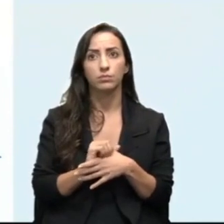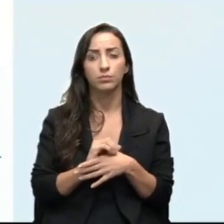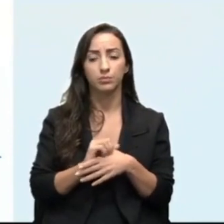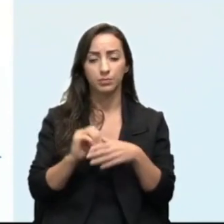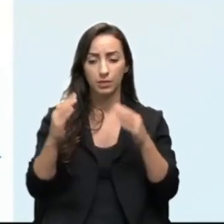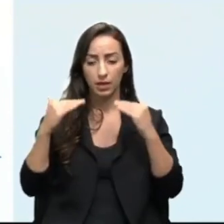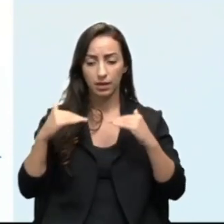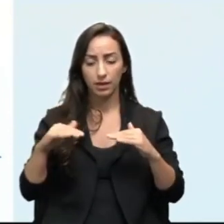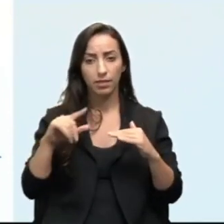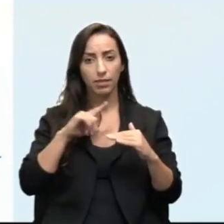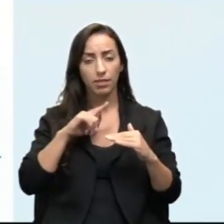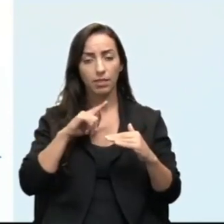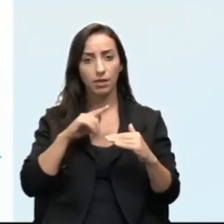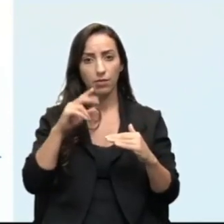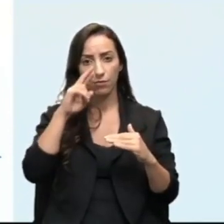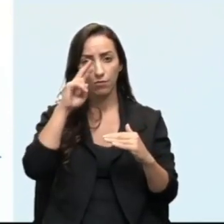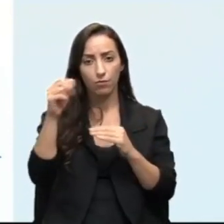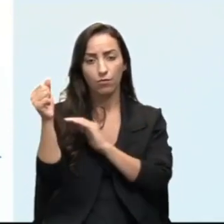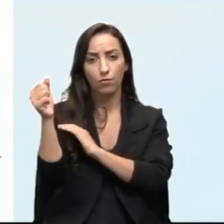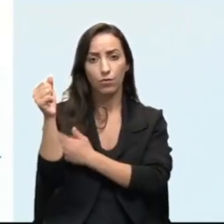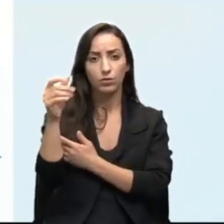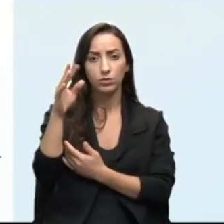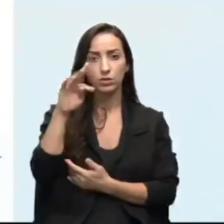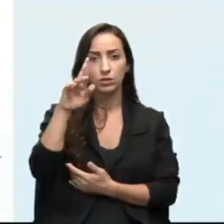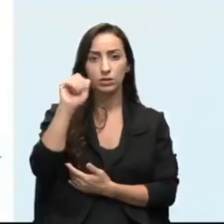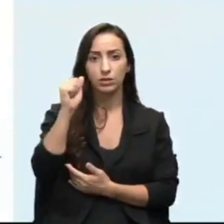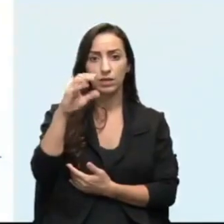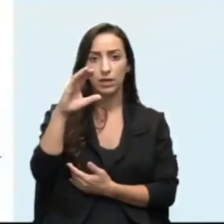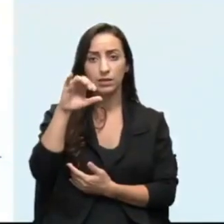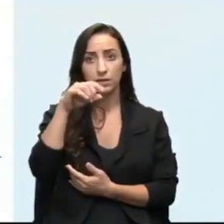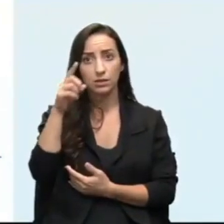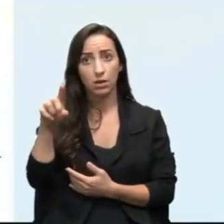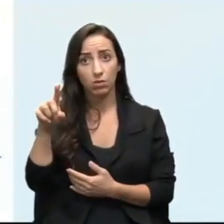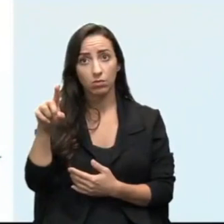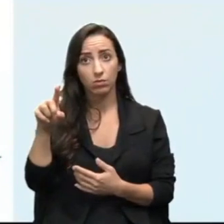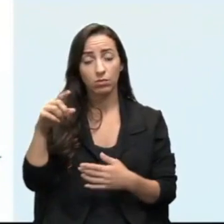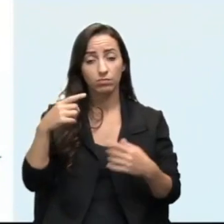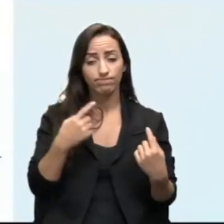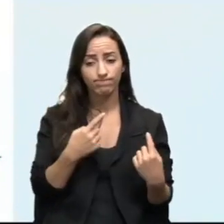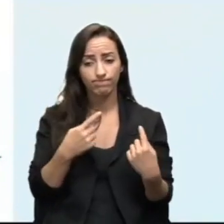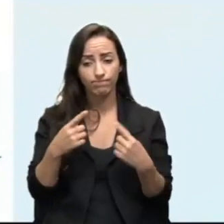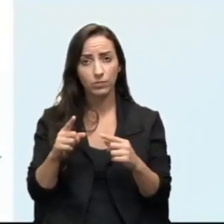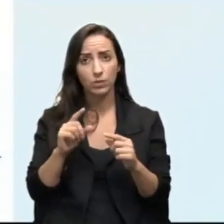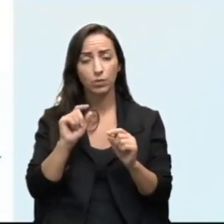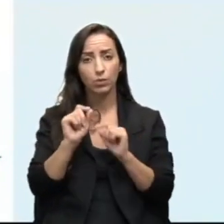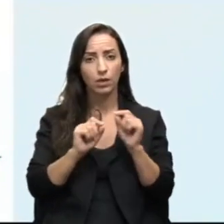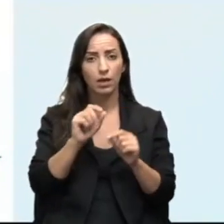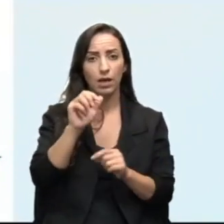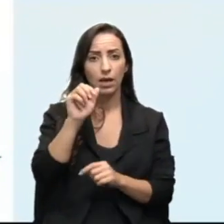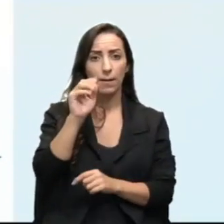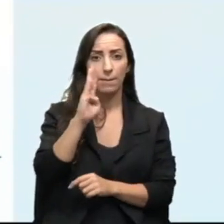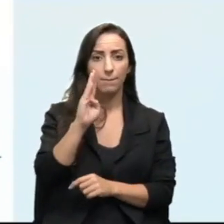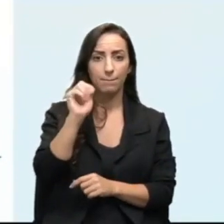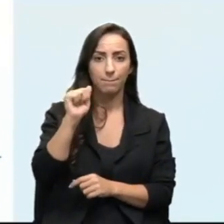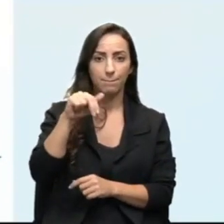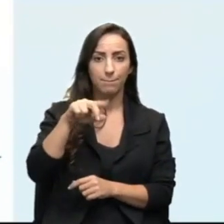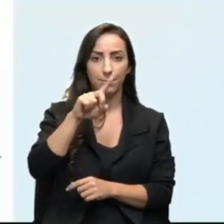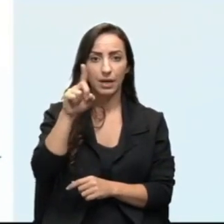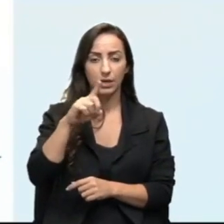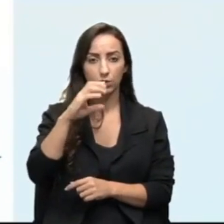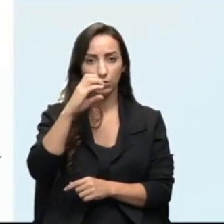tração, então NT, que é combatida pela armadura longitudinal, o banzo